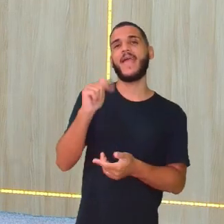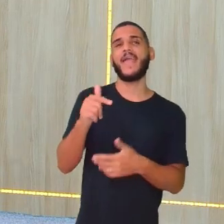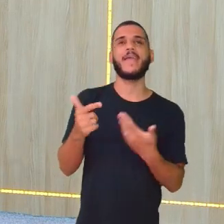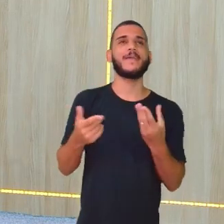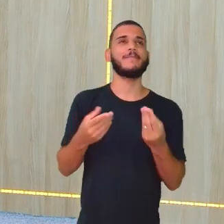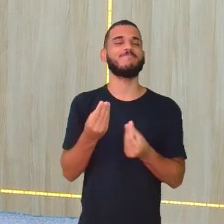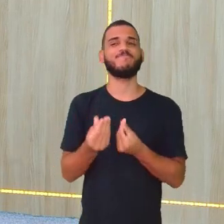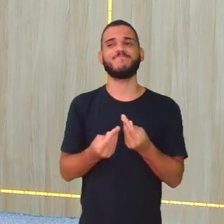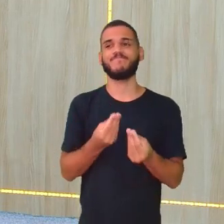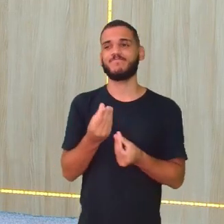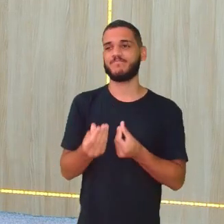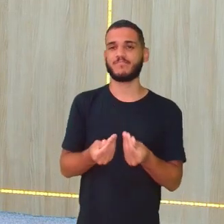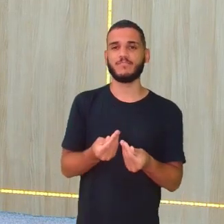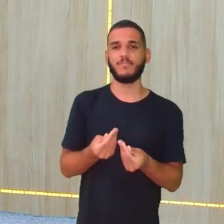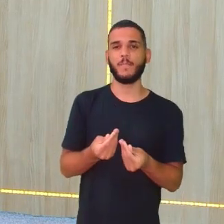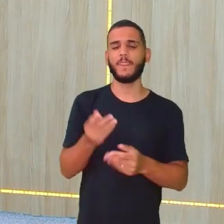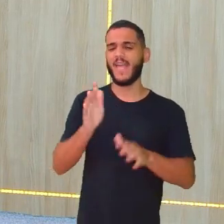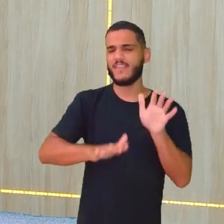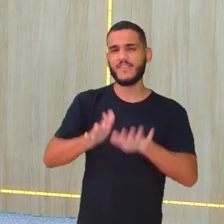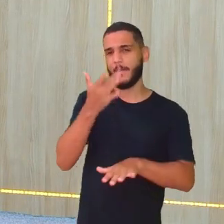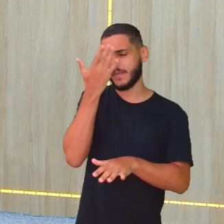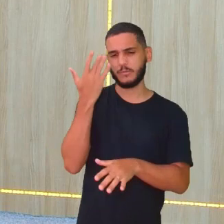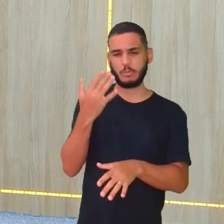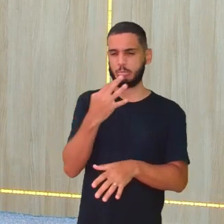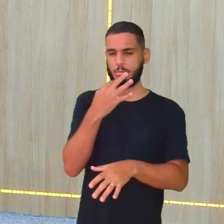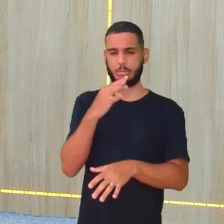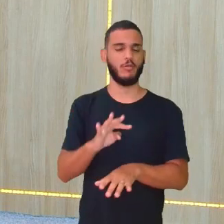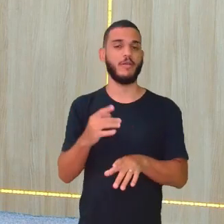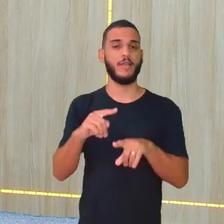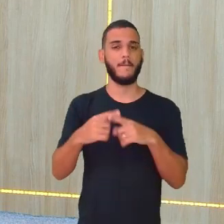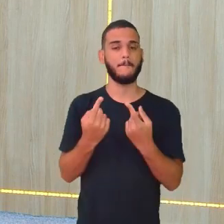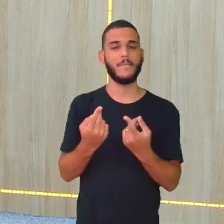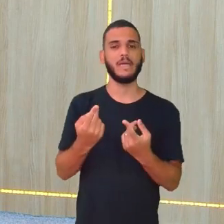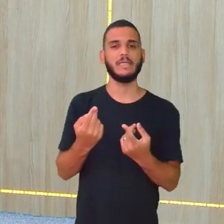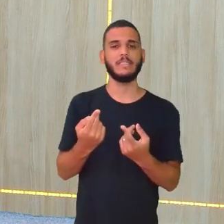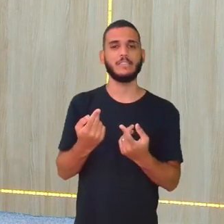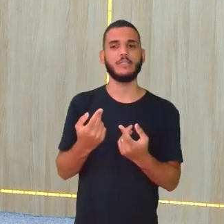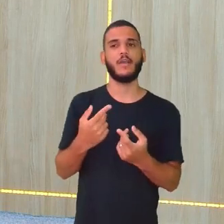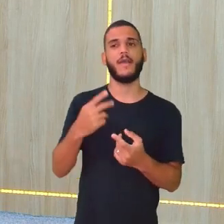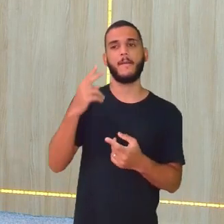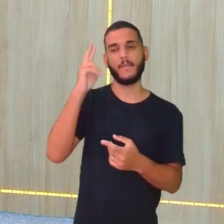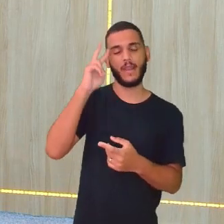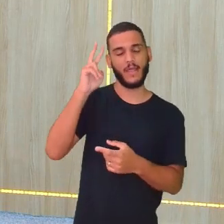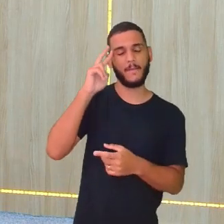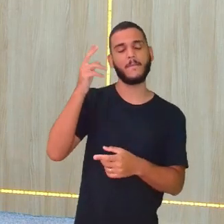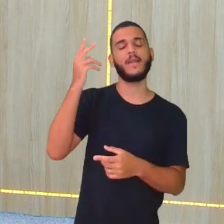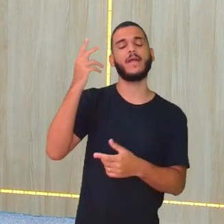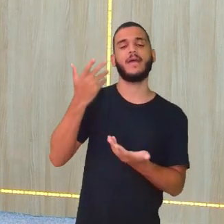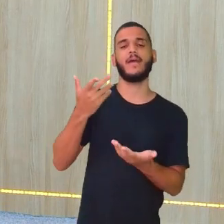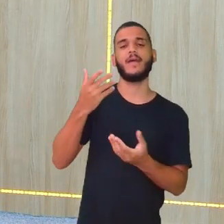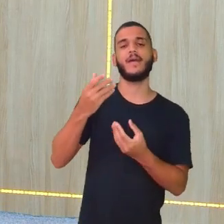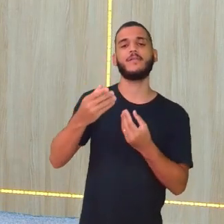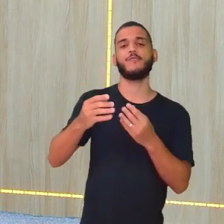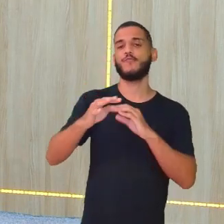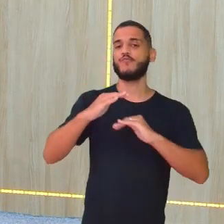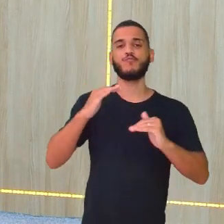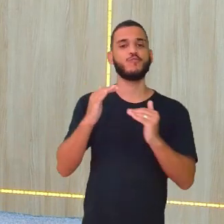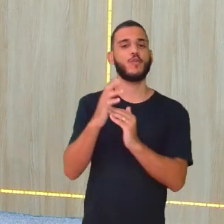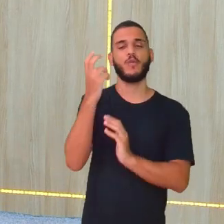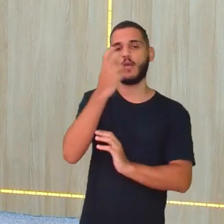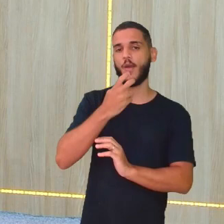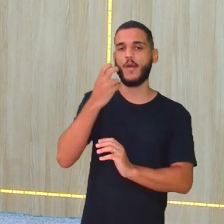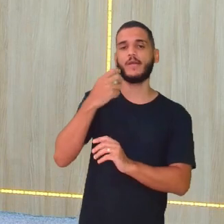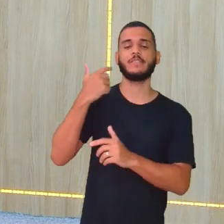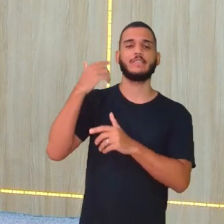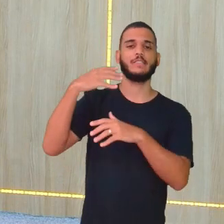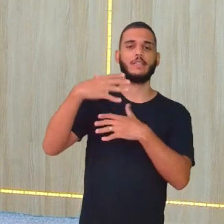segmento que não é muito popular, assim, que não se tem tanto, né, de você recuperar essas histórias orais. E aí tu já falou um